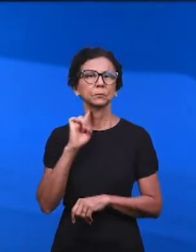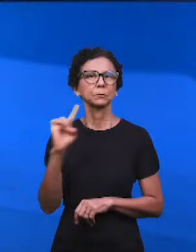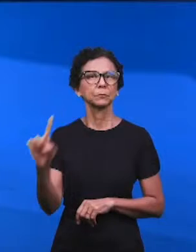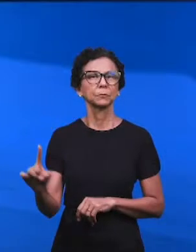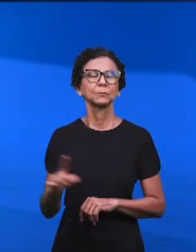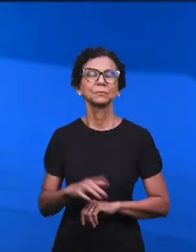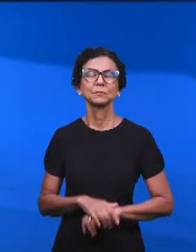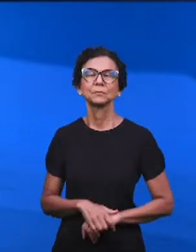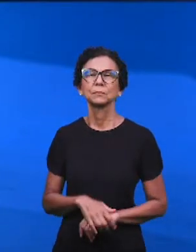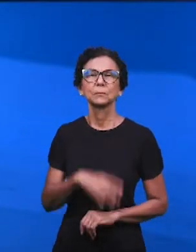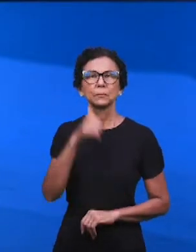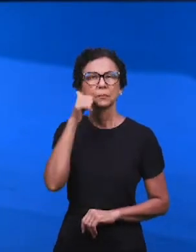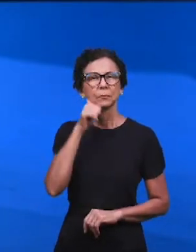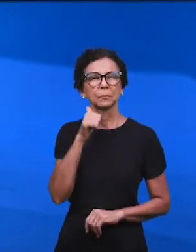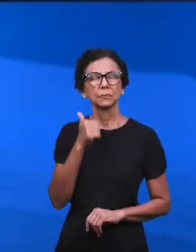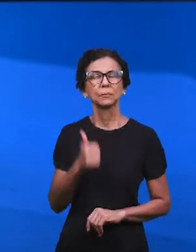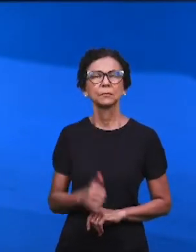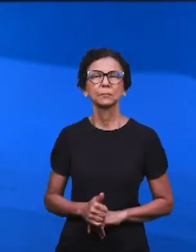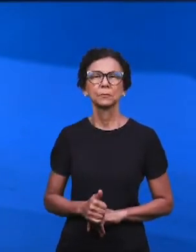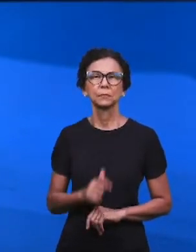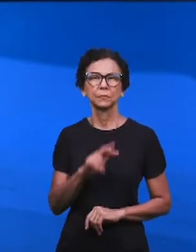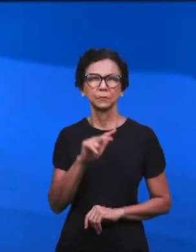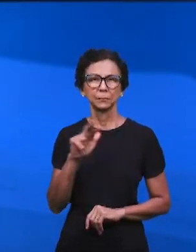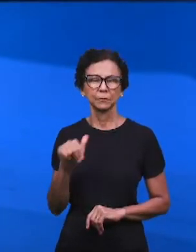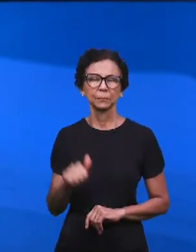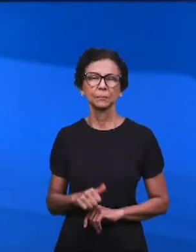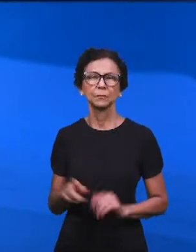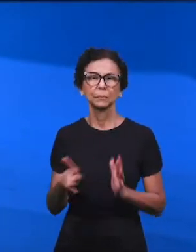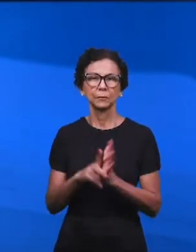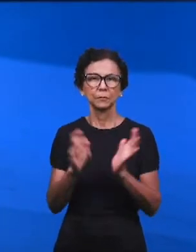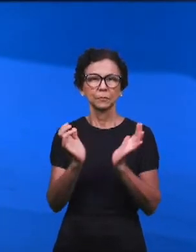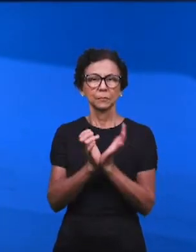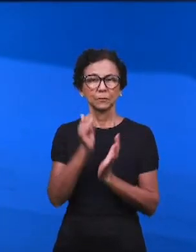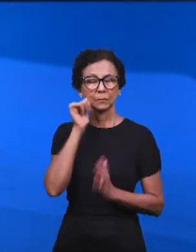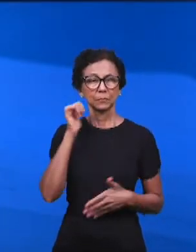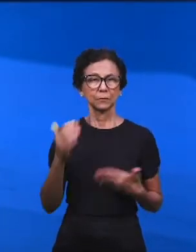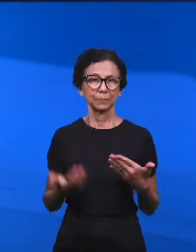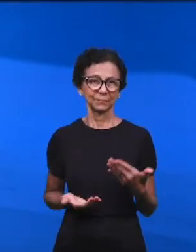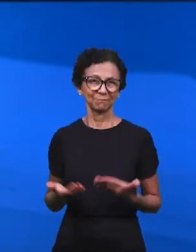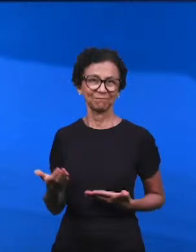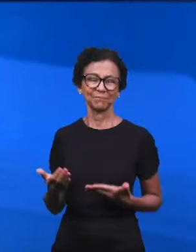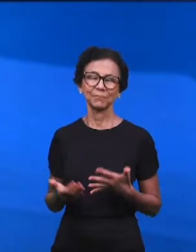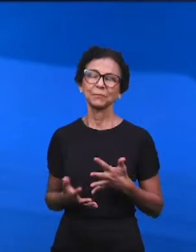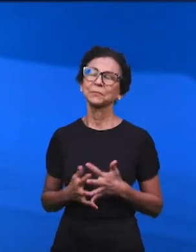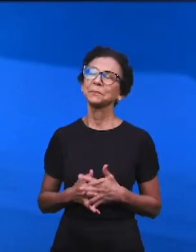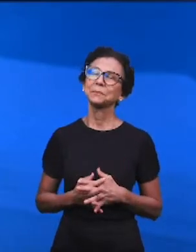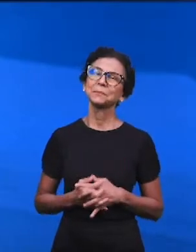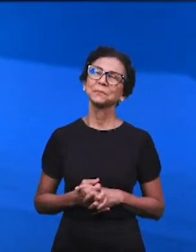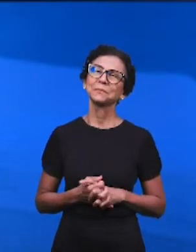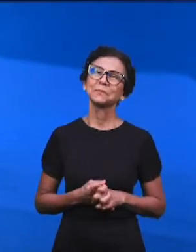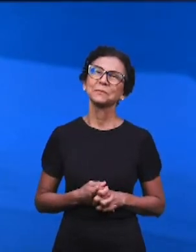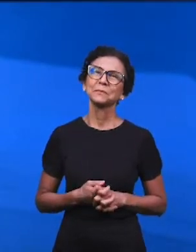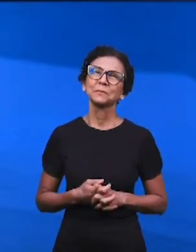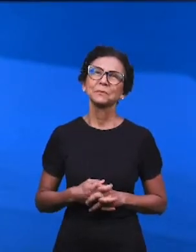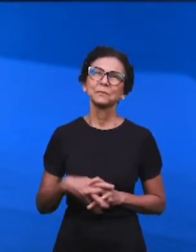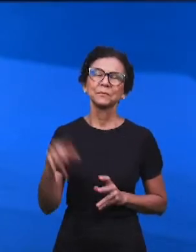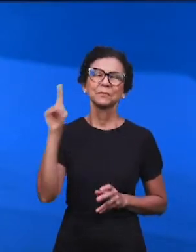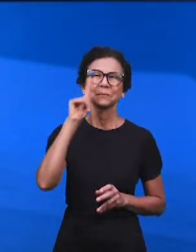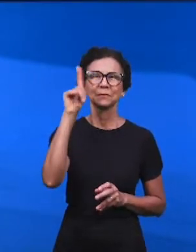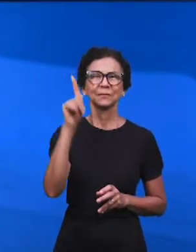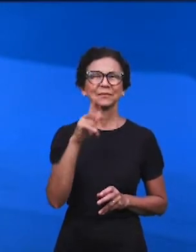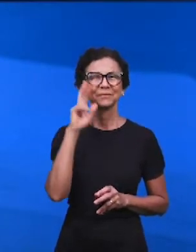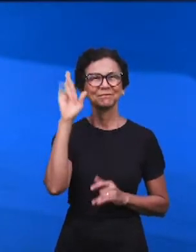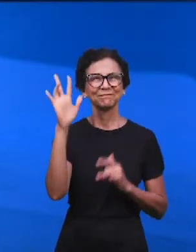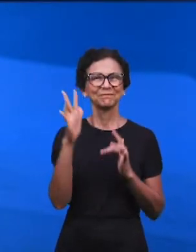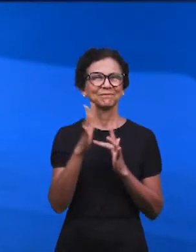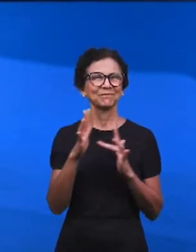Ferreira, é do grupo de senhoras da nossa igreja lá em Juiz de Fora. Irmã Filomena, a paz do Senhor, irmã, seja muito bem-vinda. Parece que é a